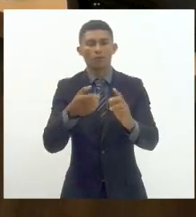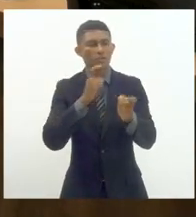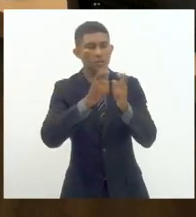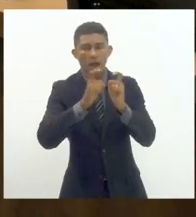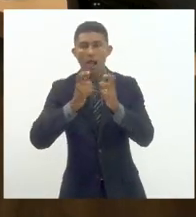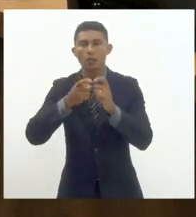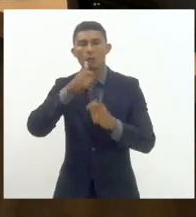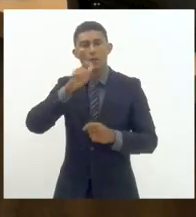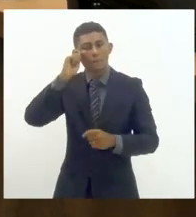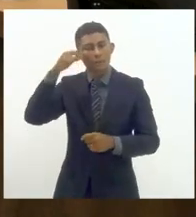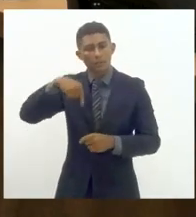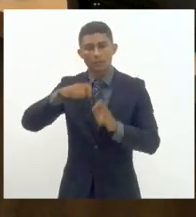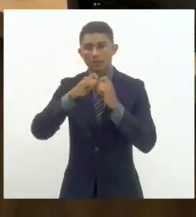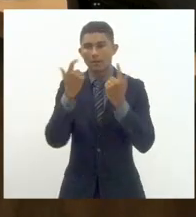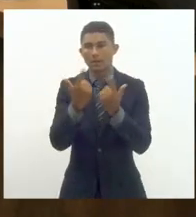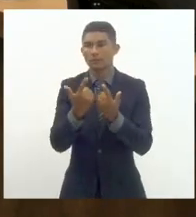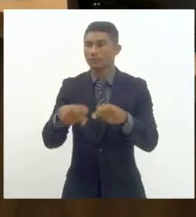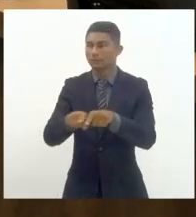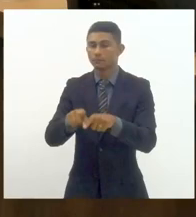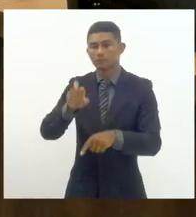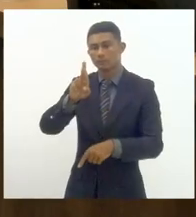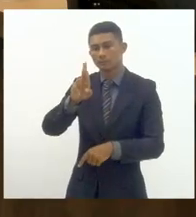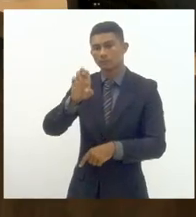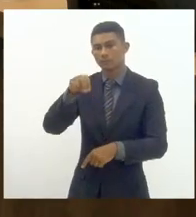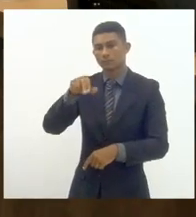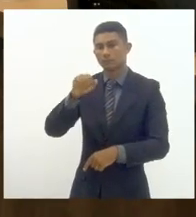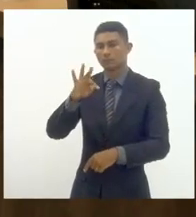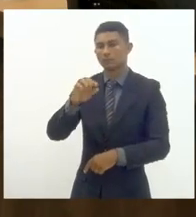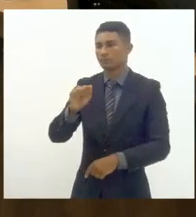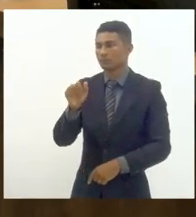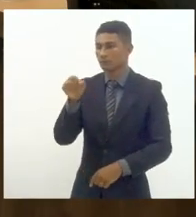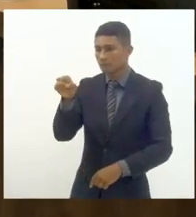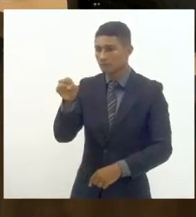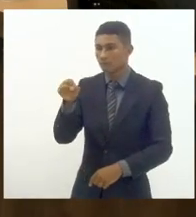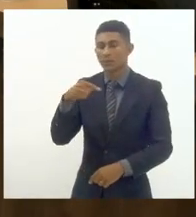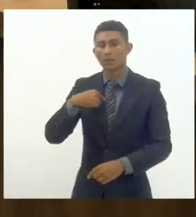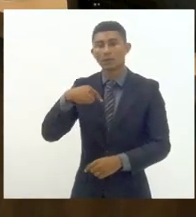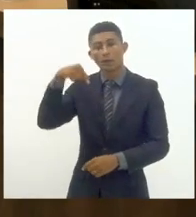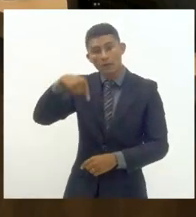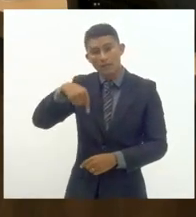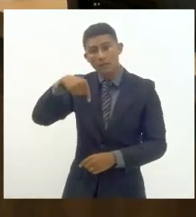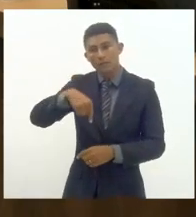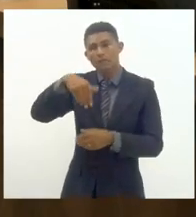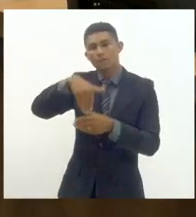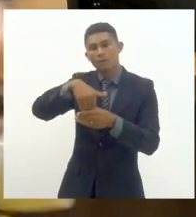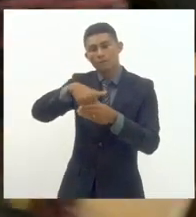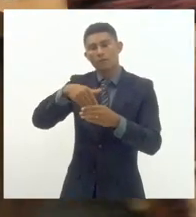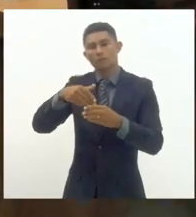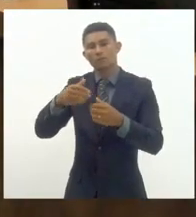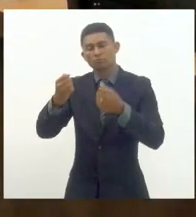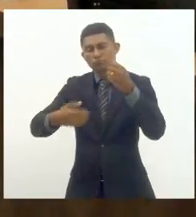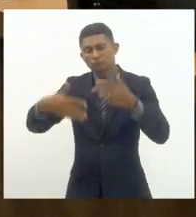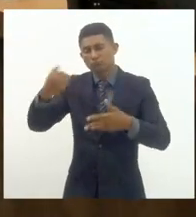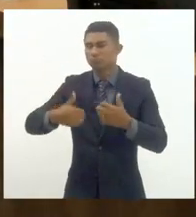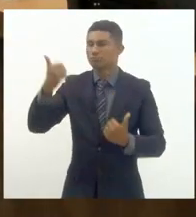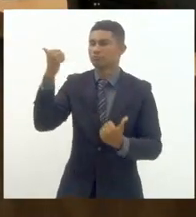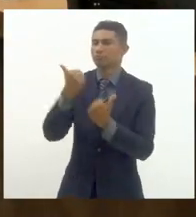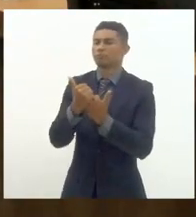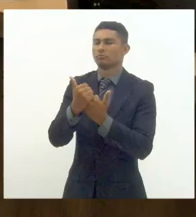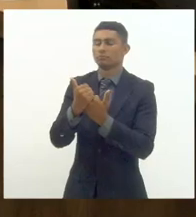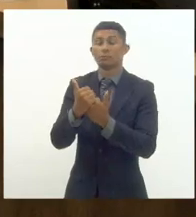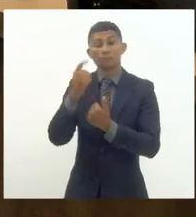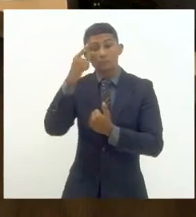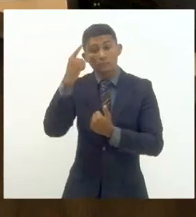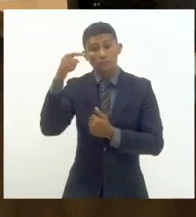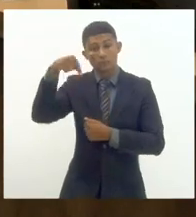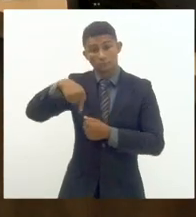Deputada Renata Souza, deputada Renata, estou aqui fazendo uma declaração em sintonia, em apoio, e lembrando que esta